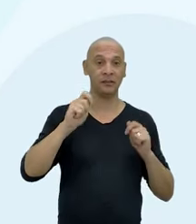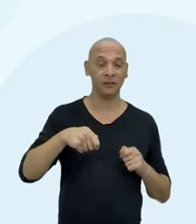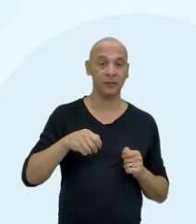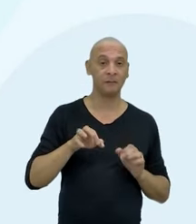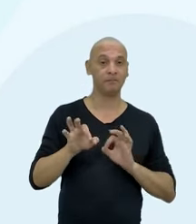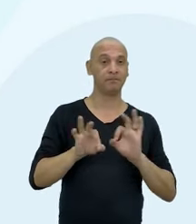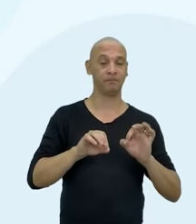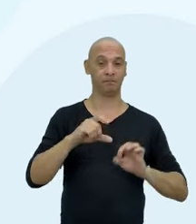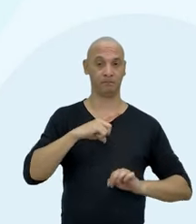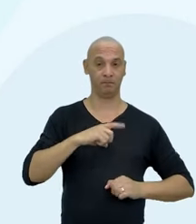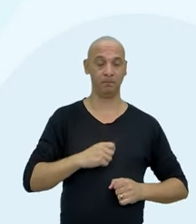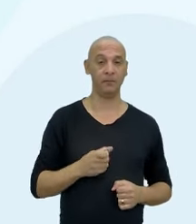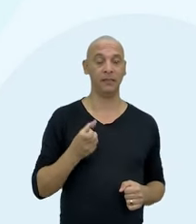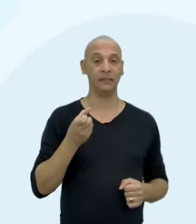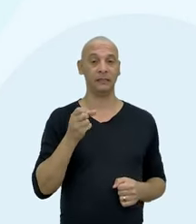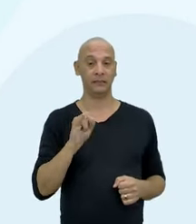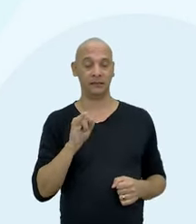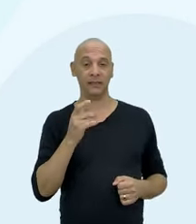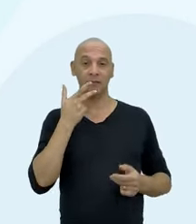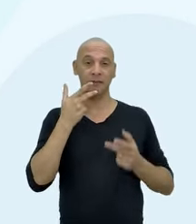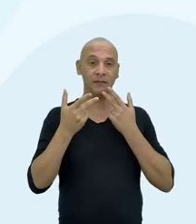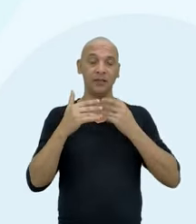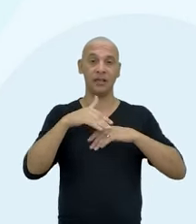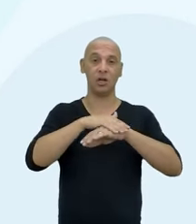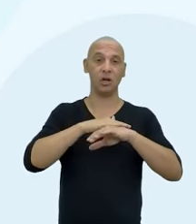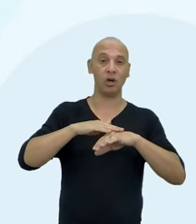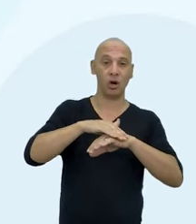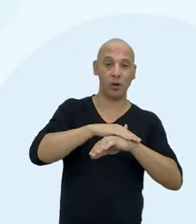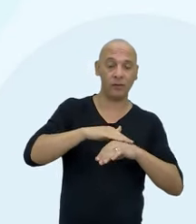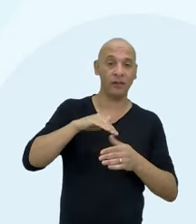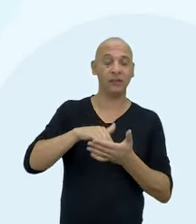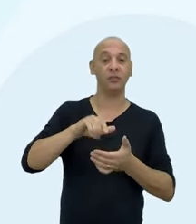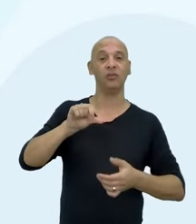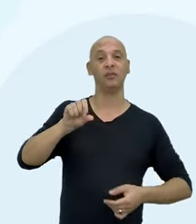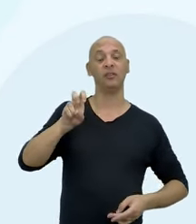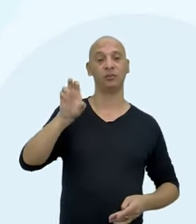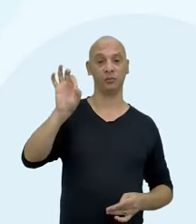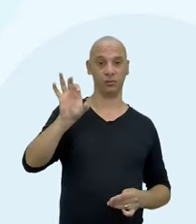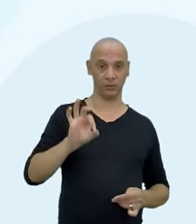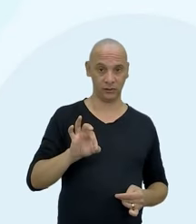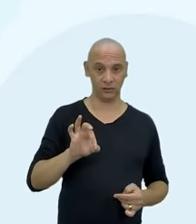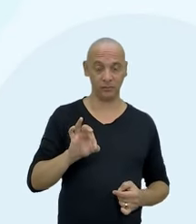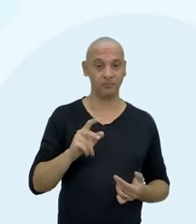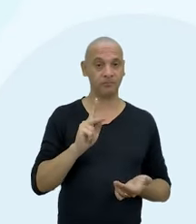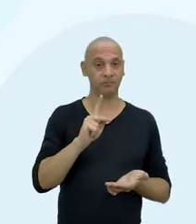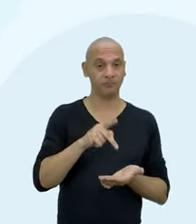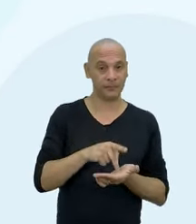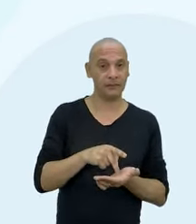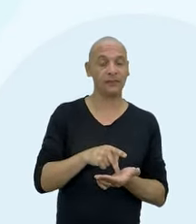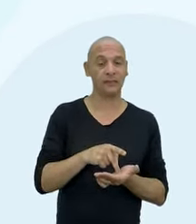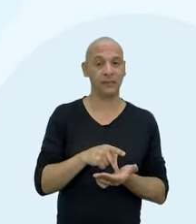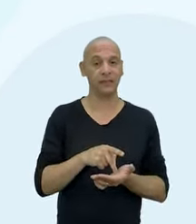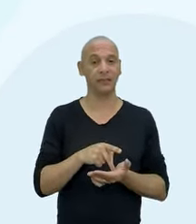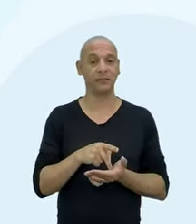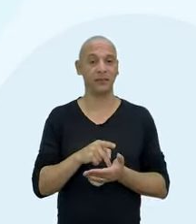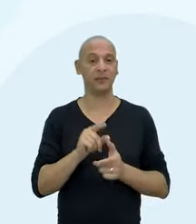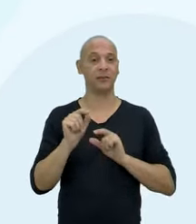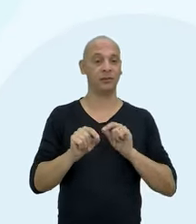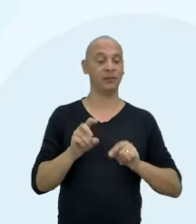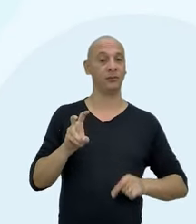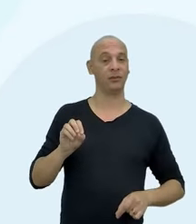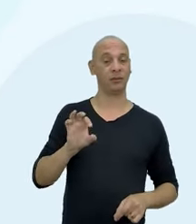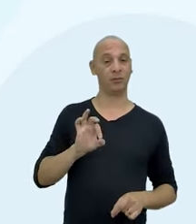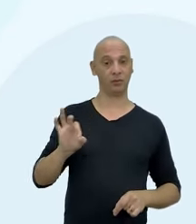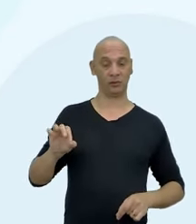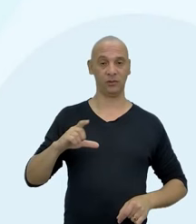manipulando e eles discutirem chega a noventa e cinco porcento de forma que a passiva chega a 50